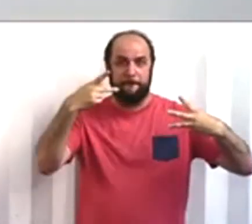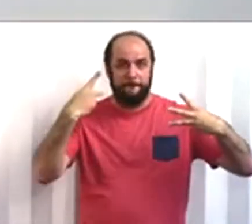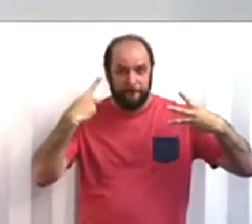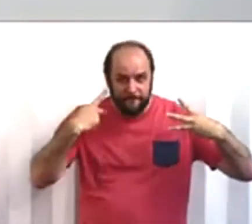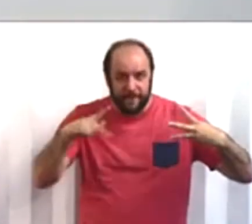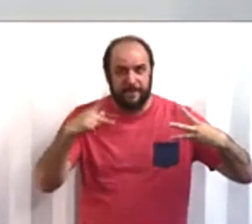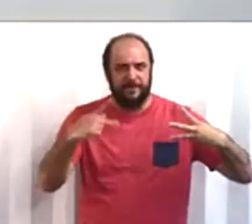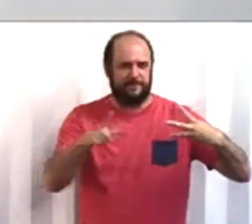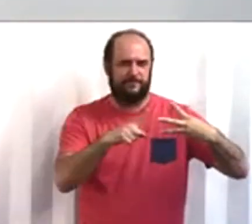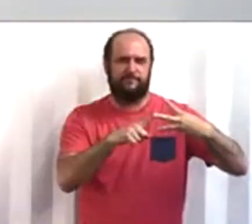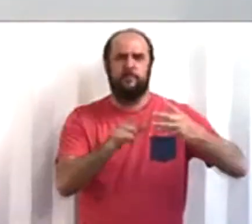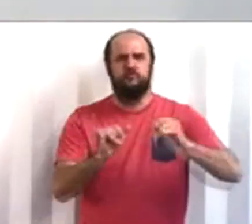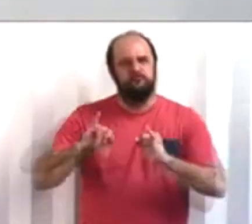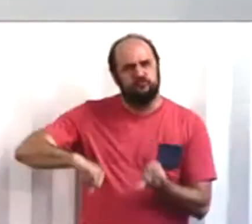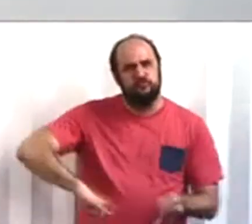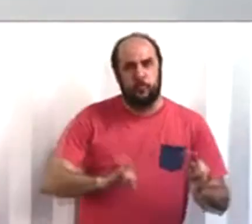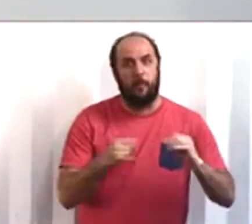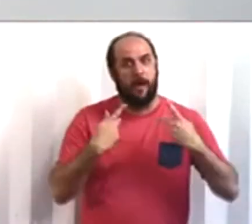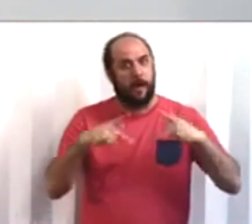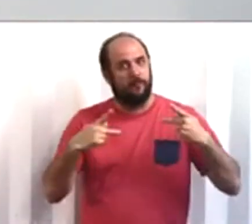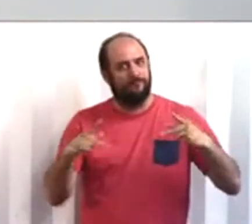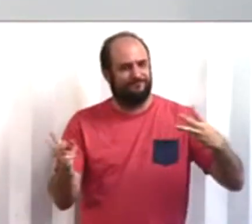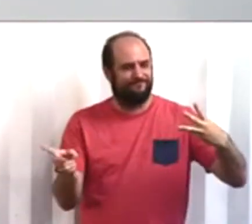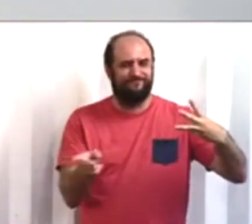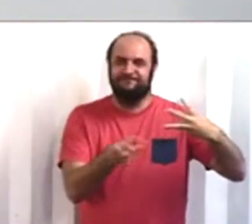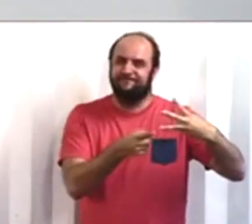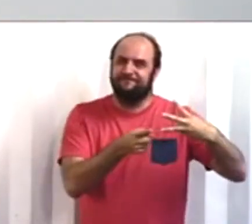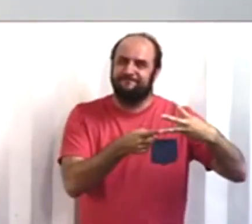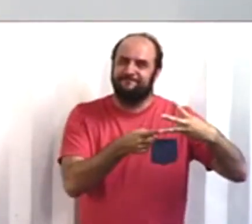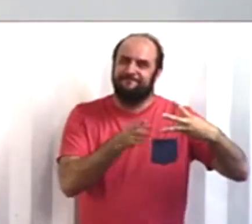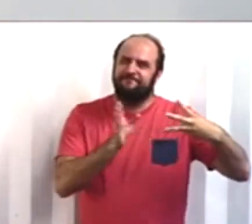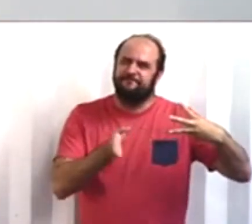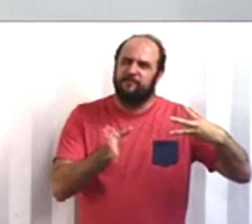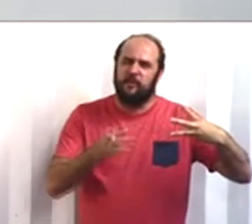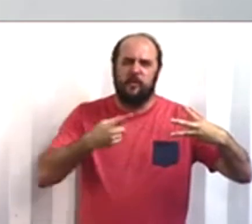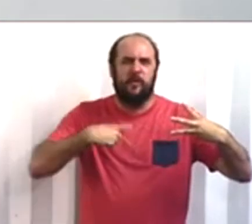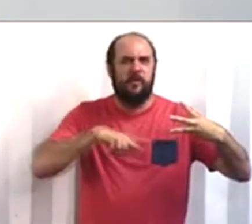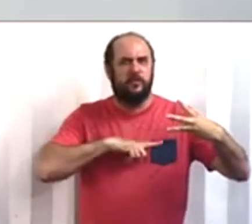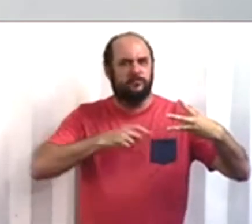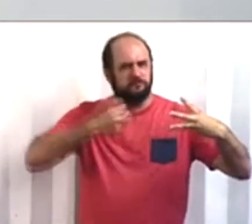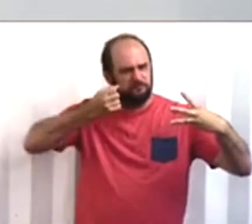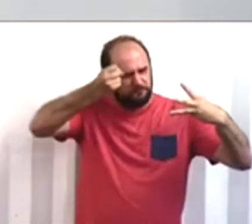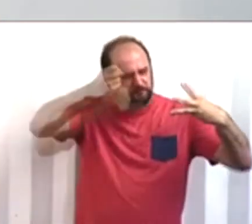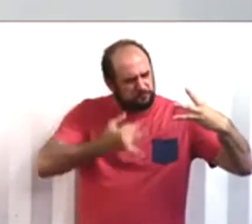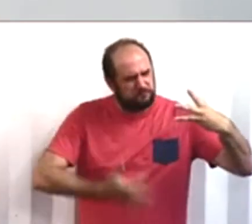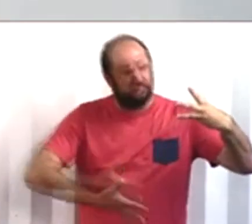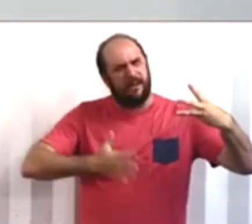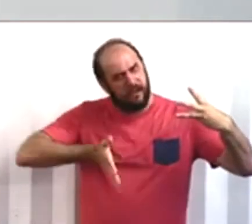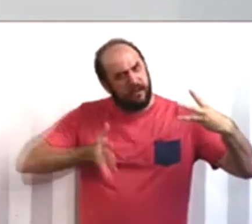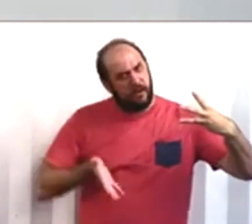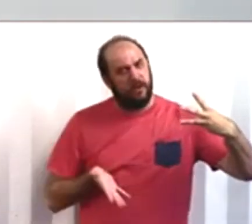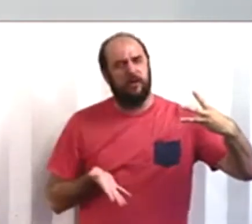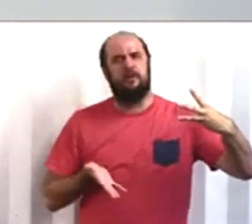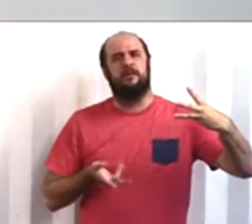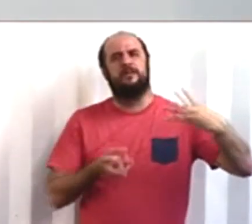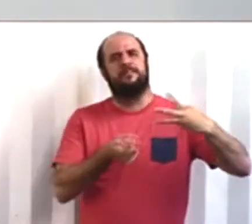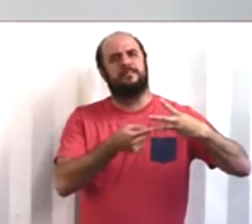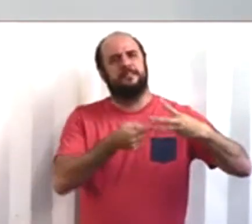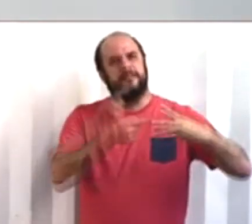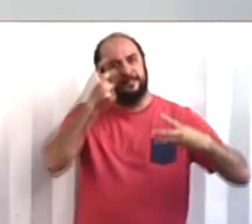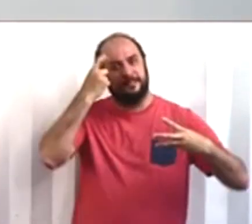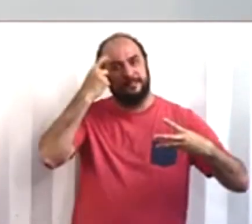João Batista aqui. E a terceira palavra que eu gostaria de desenvolver com vocês também é o senso